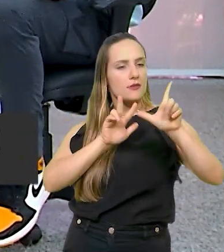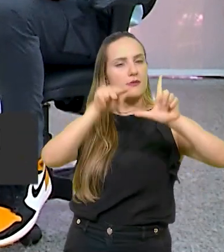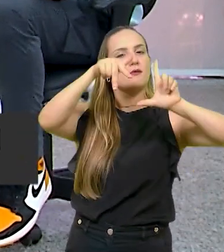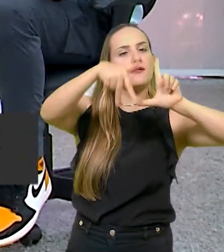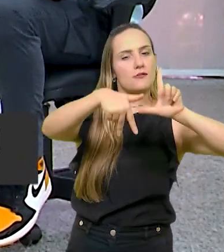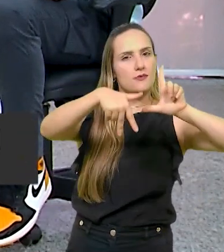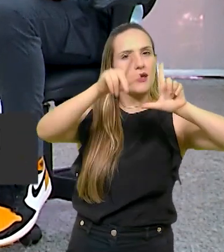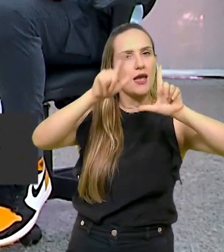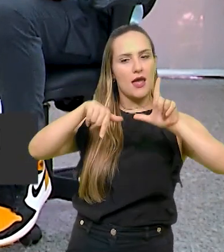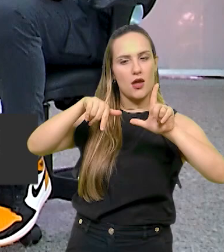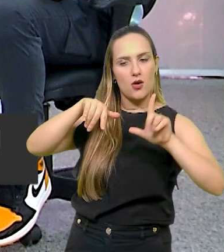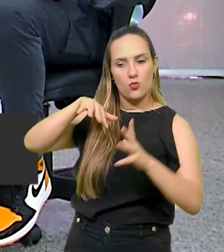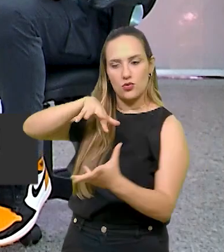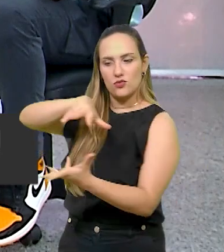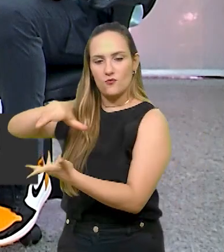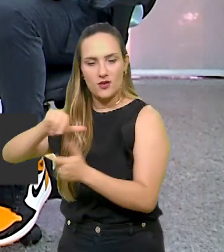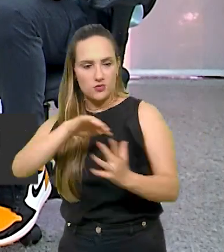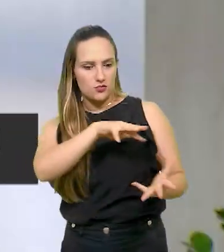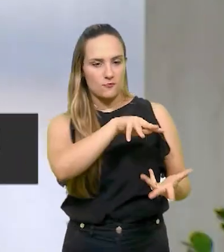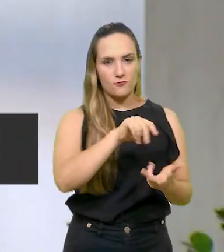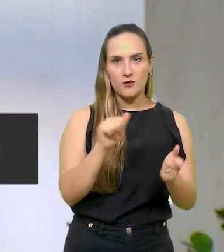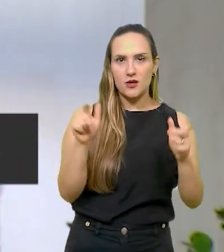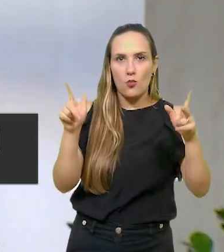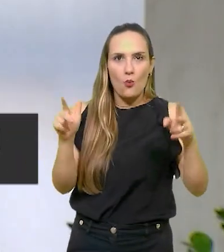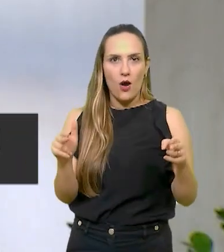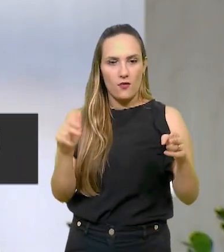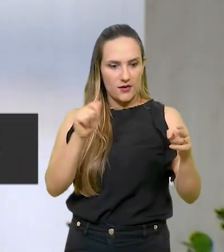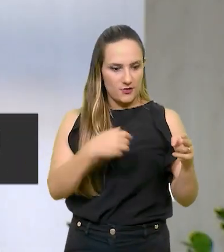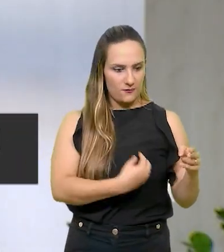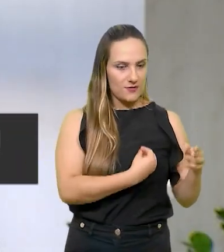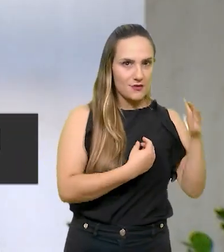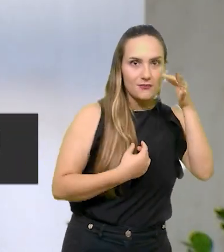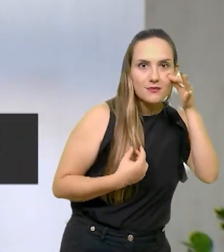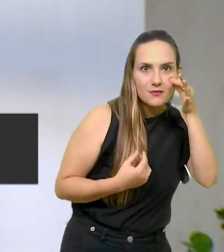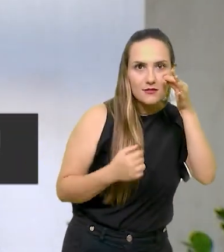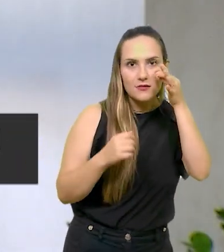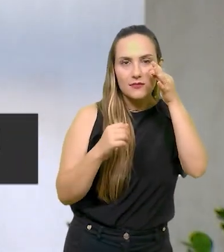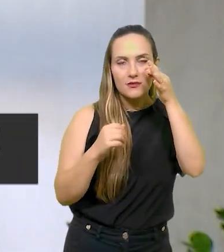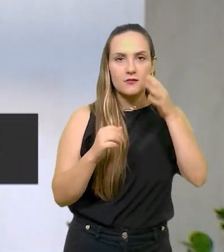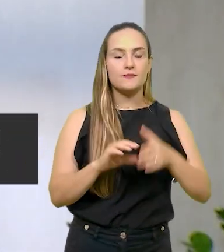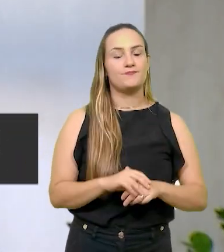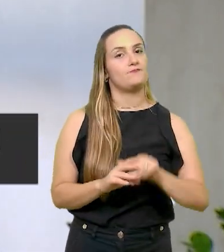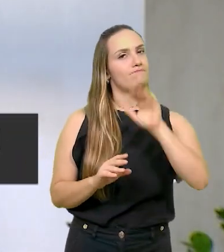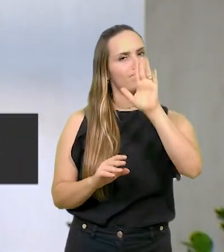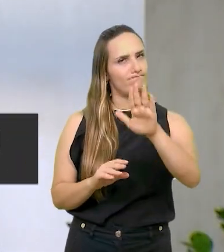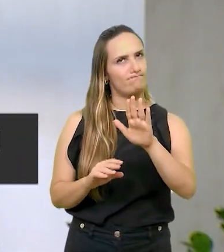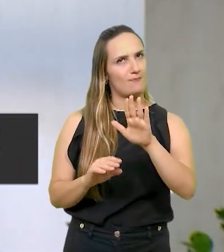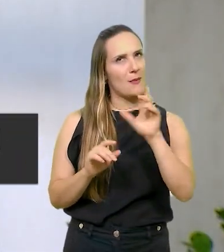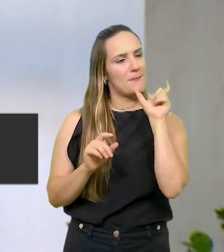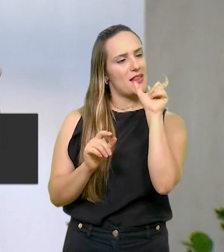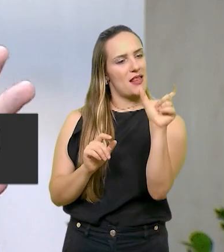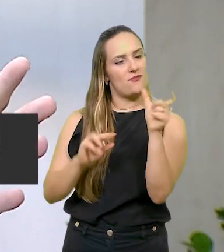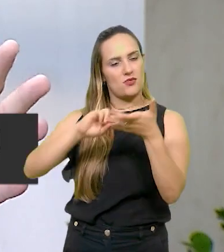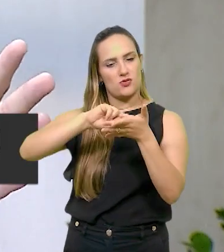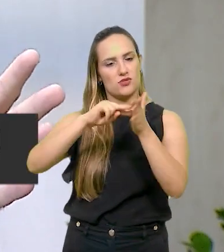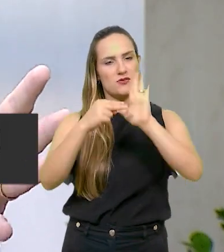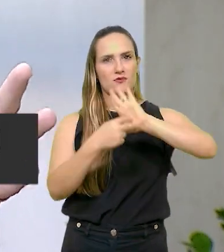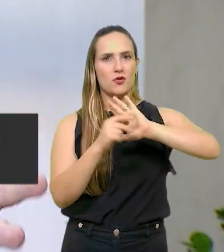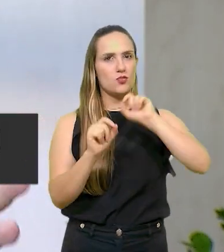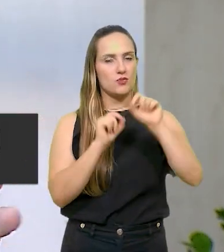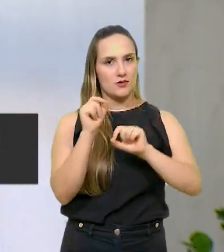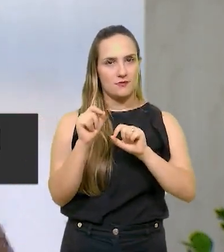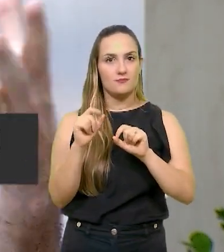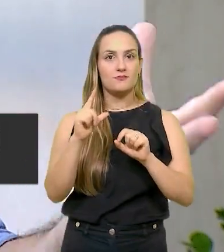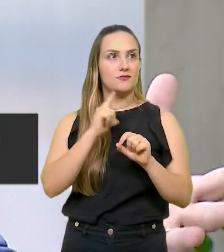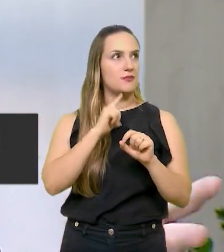universo paralelo? Qual que é o conceito? Vamos lá. Eu acho que se a gente for no significado da palavra, a gente vai entender o seguinte: você tem o